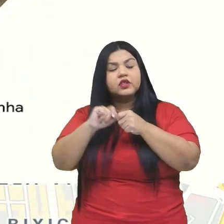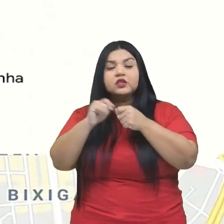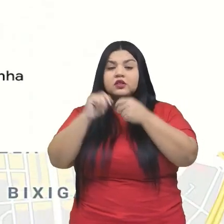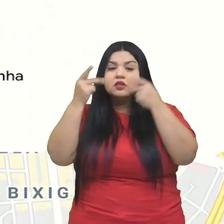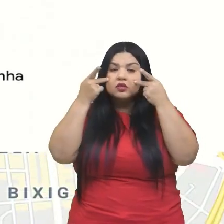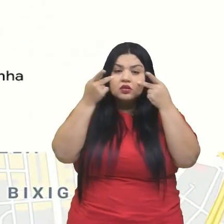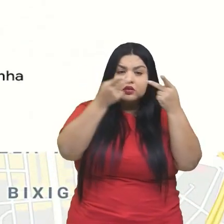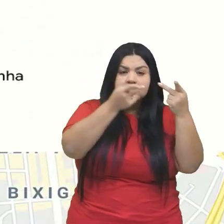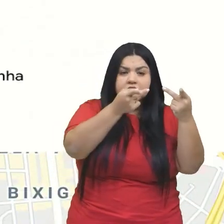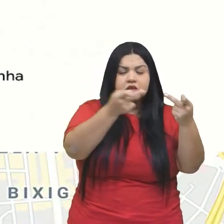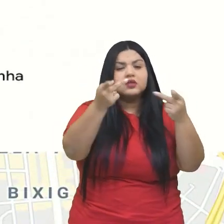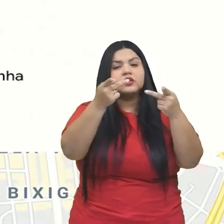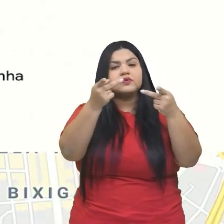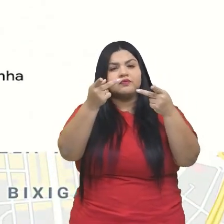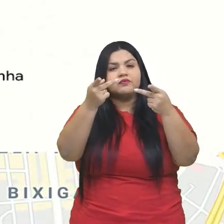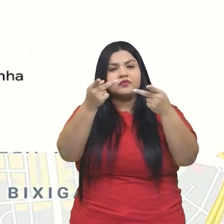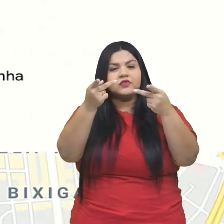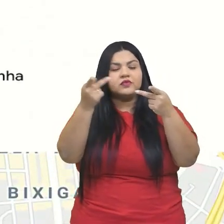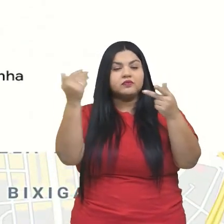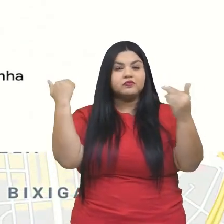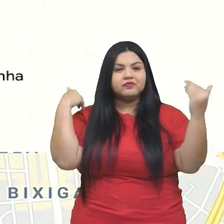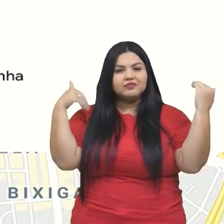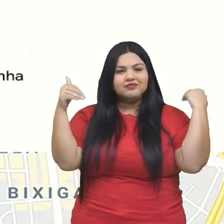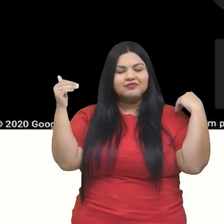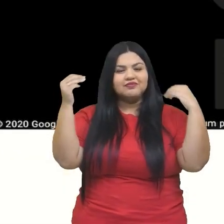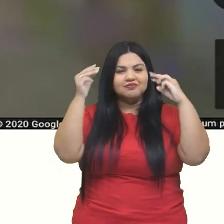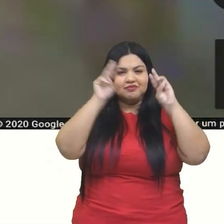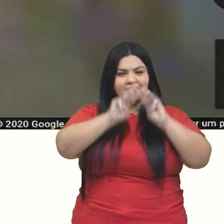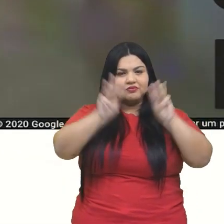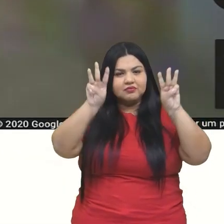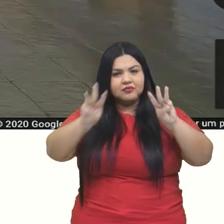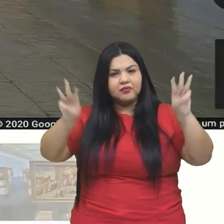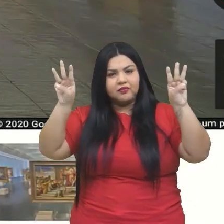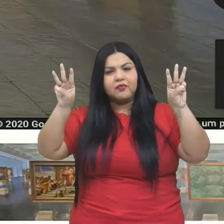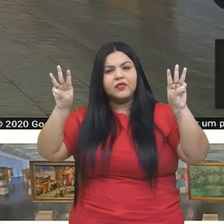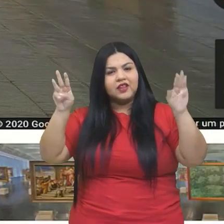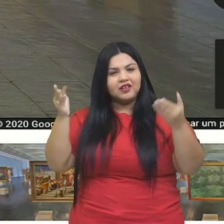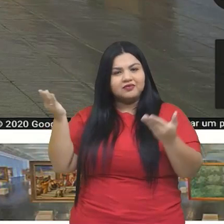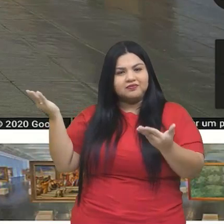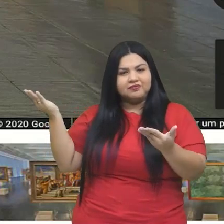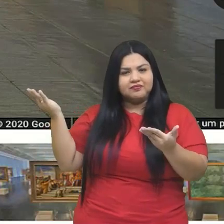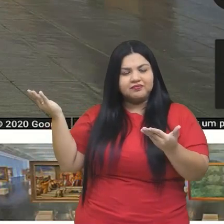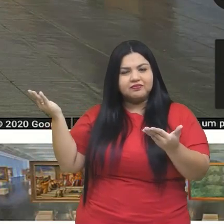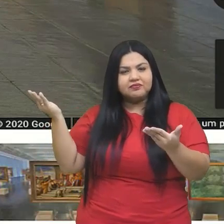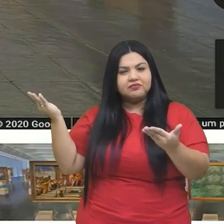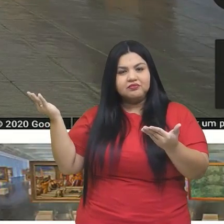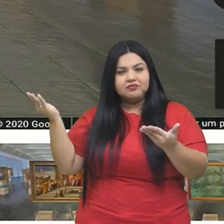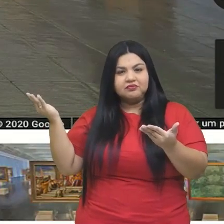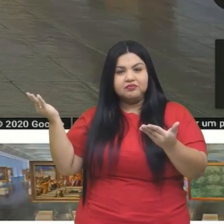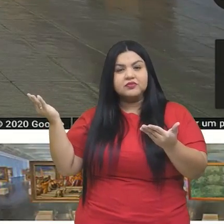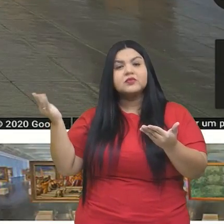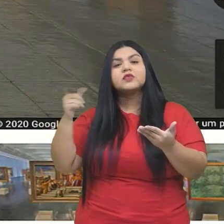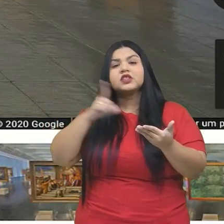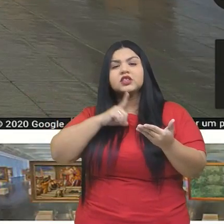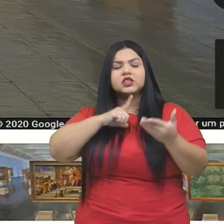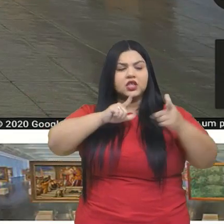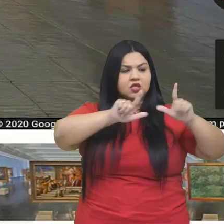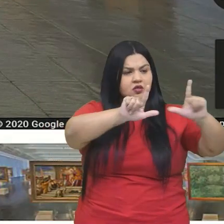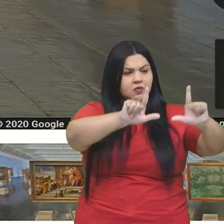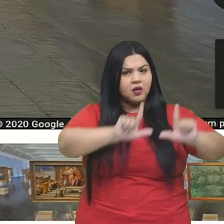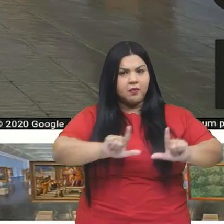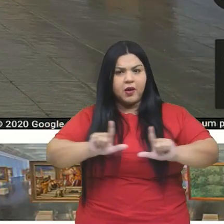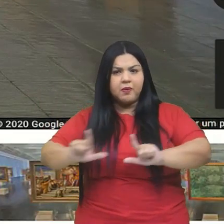visita e um tour. E aqui, ó, navegando um pouco pelo salão, você tem as obras dispostas numa